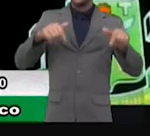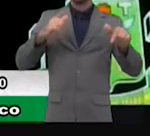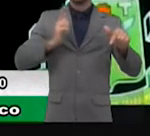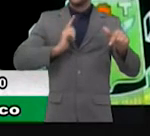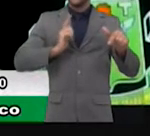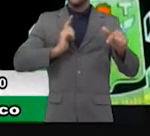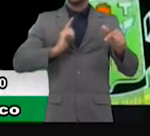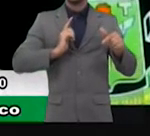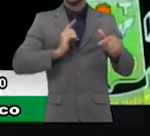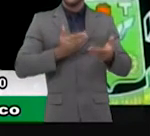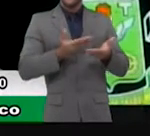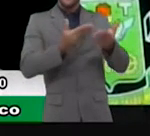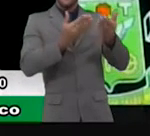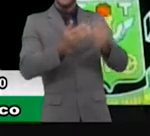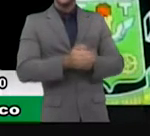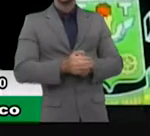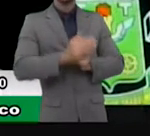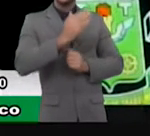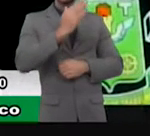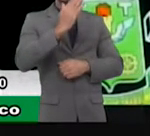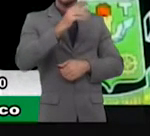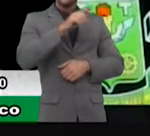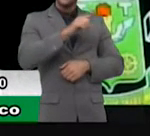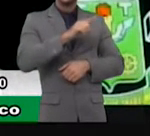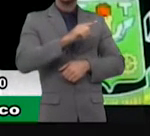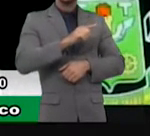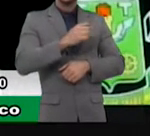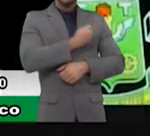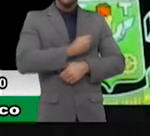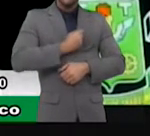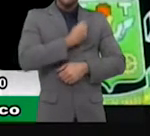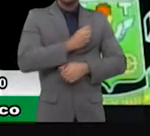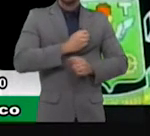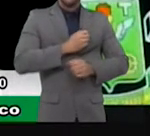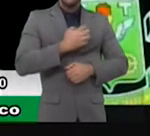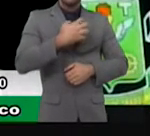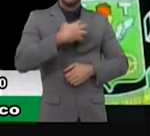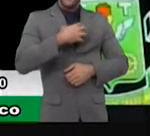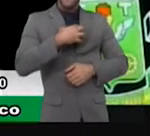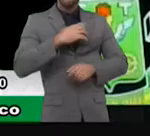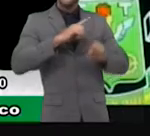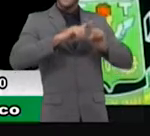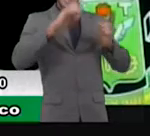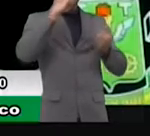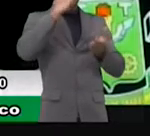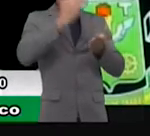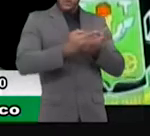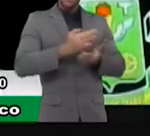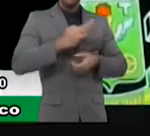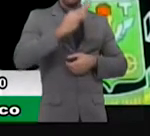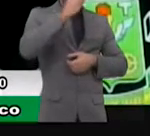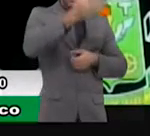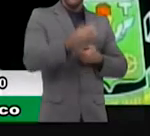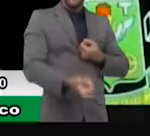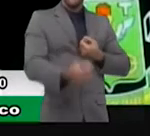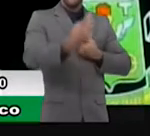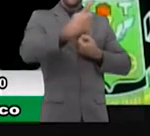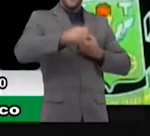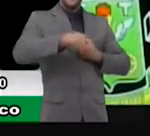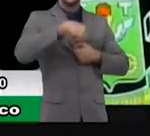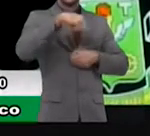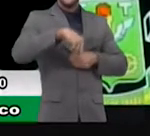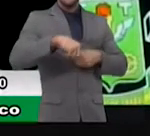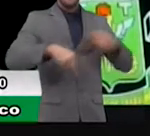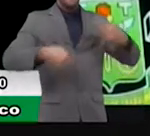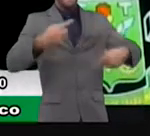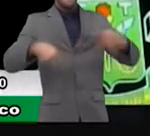Vossa Excelência fará falta nesse parlamento, mas com certeza logo em breve Vossa Excelência estará de volta aqui para relevar esses grandes debates